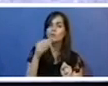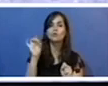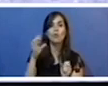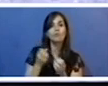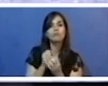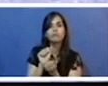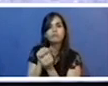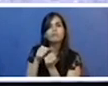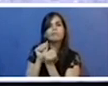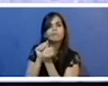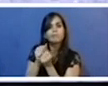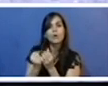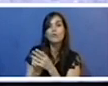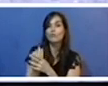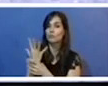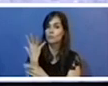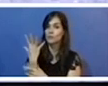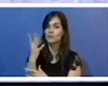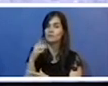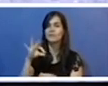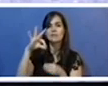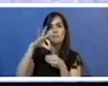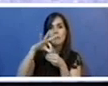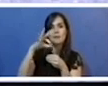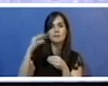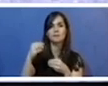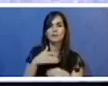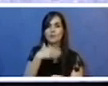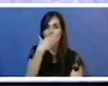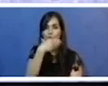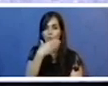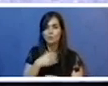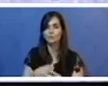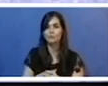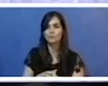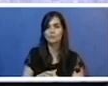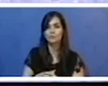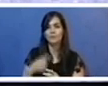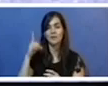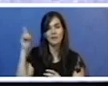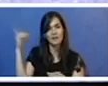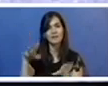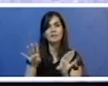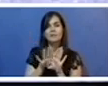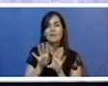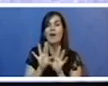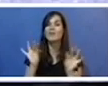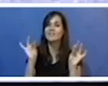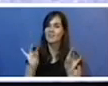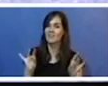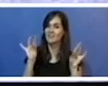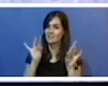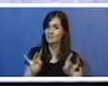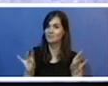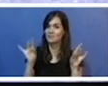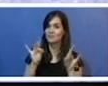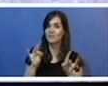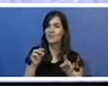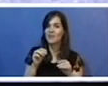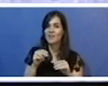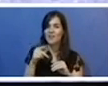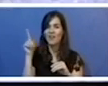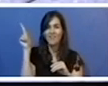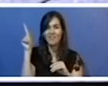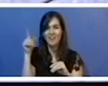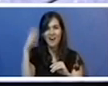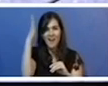sementes. Agora, o koala. Koala é um animal típico da Austrália também. É um animal que tem uma cabeça bem